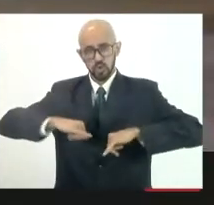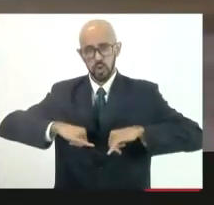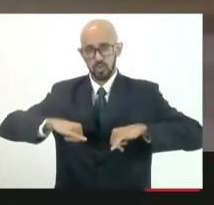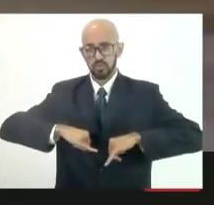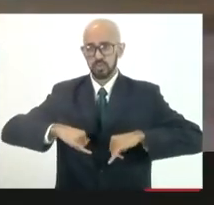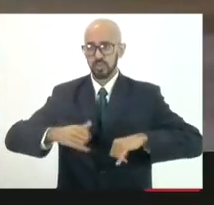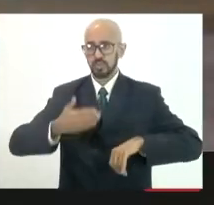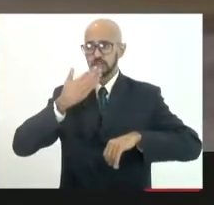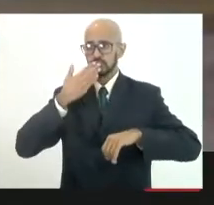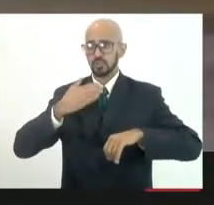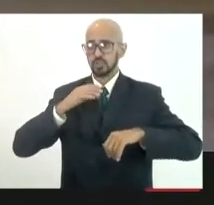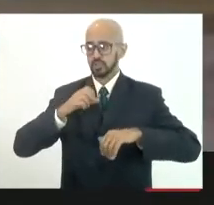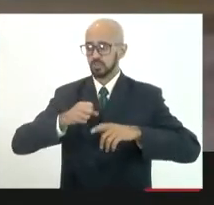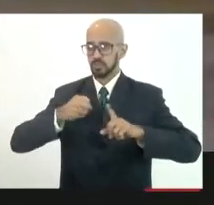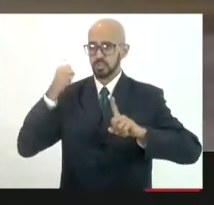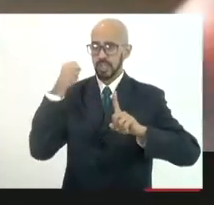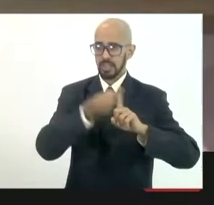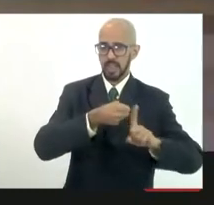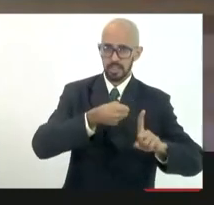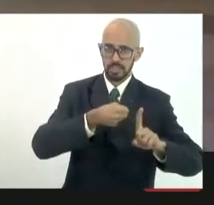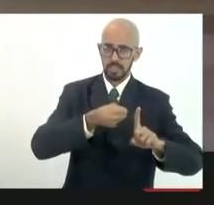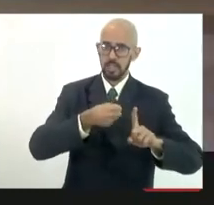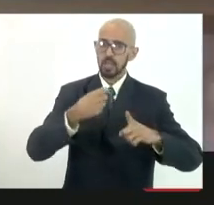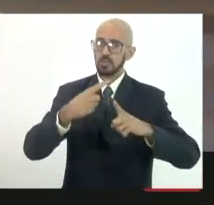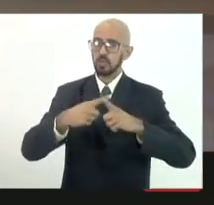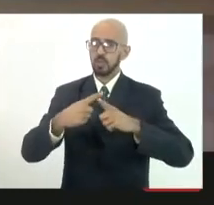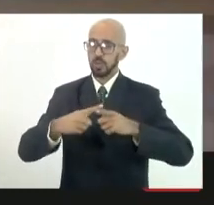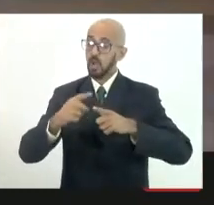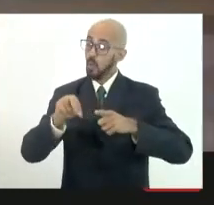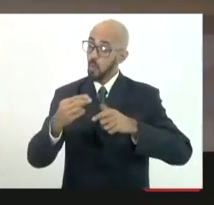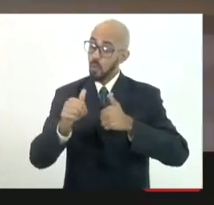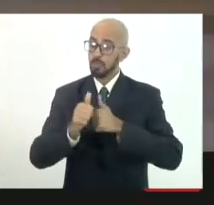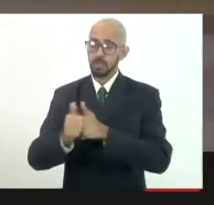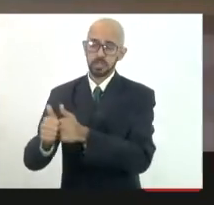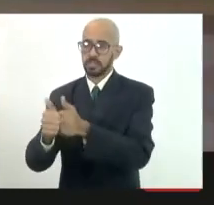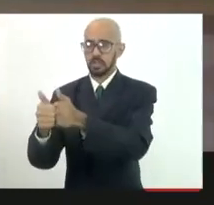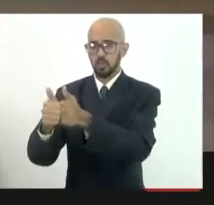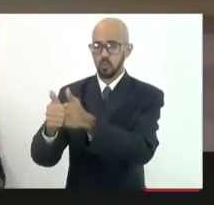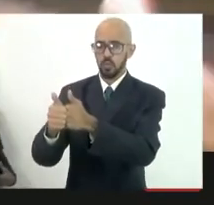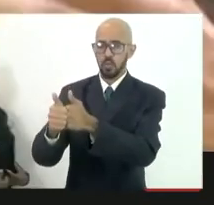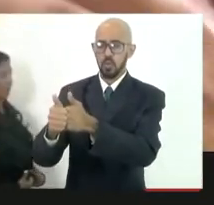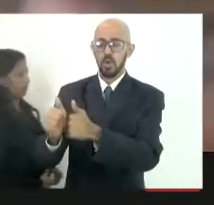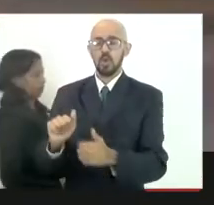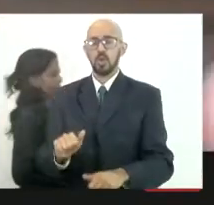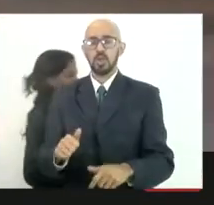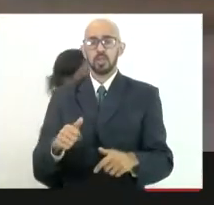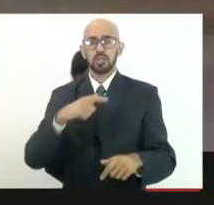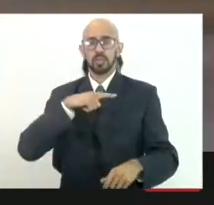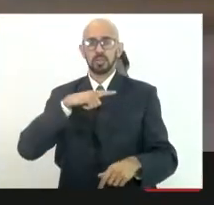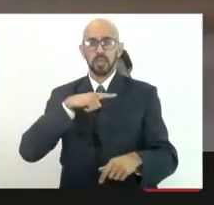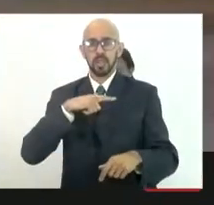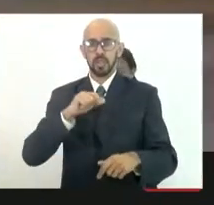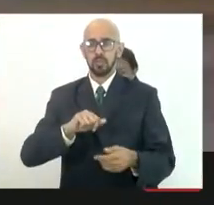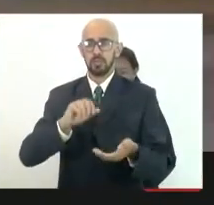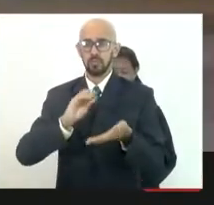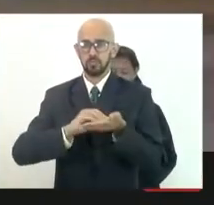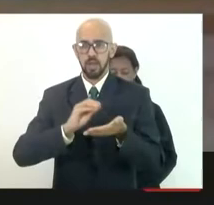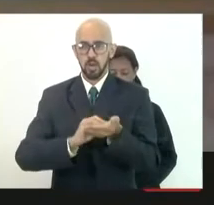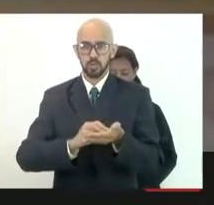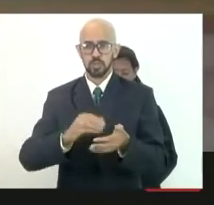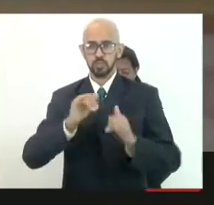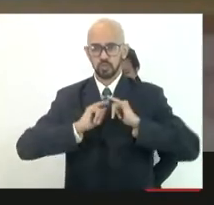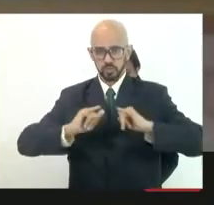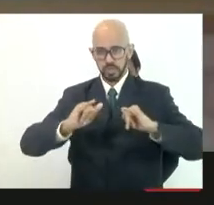esse tipo de ataques. Porque, ou perseguição, porque existe claramente uma subnotificação, existe um cenário de